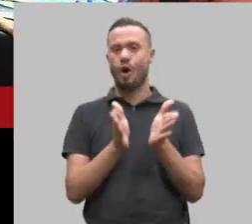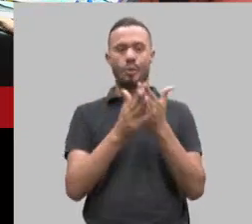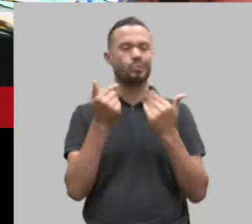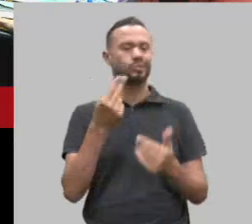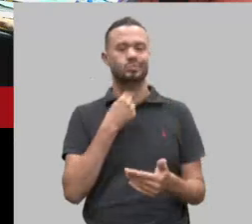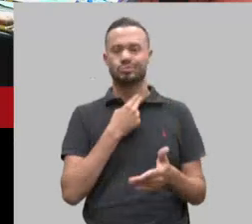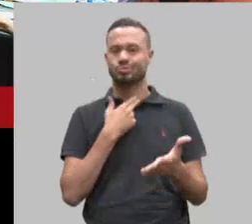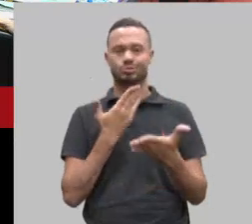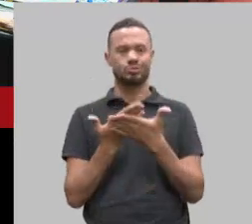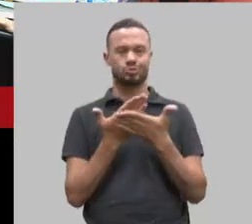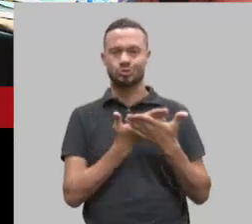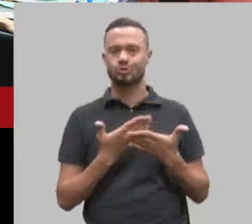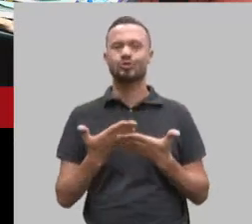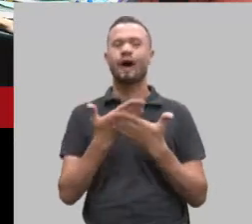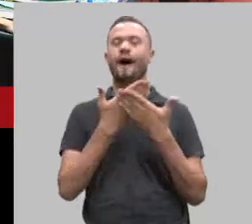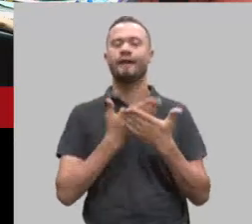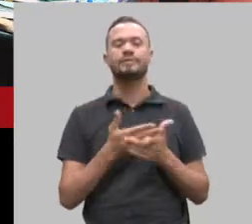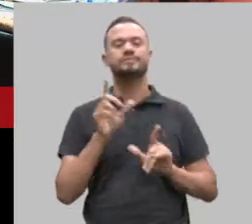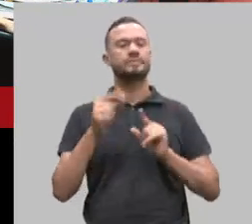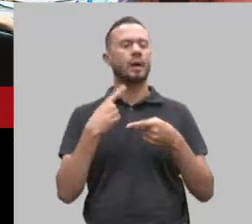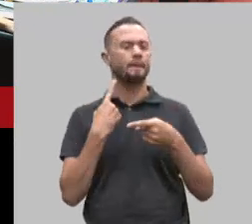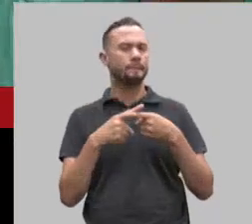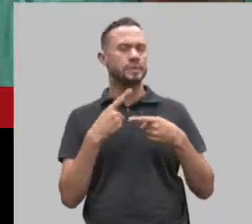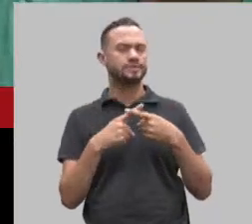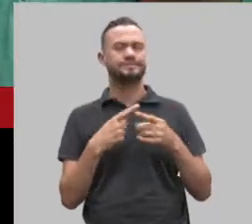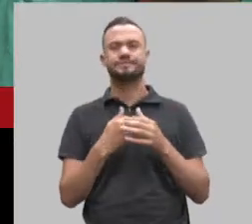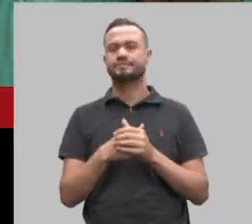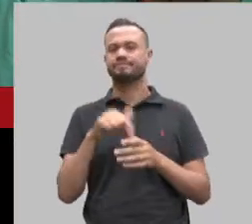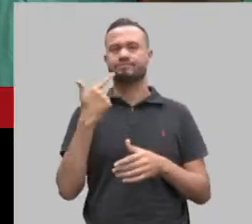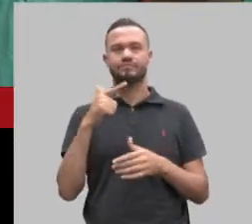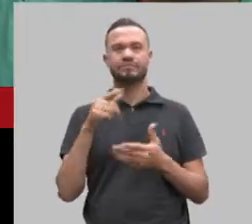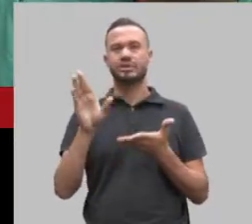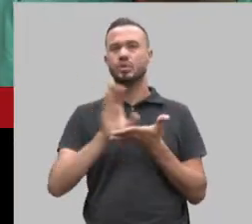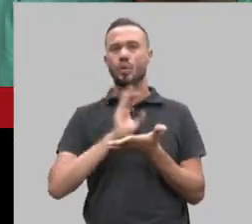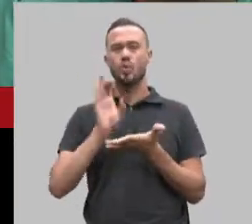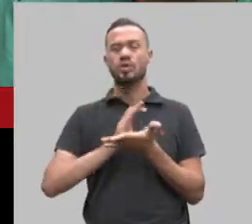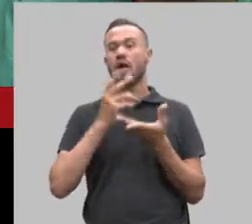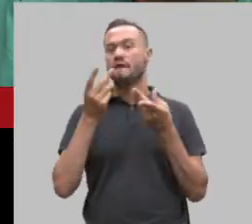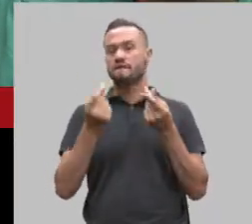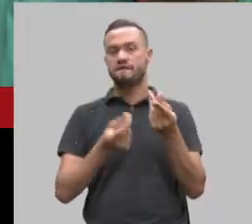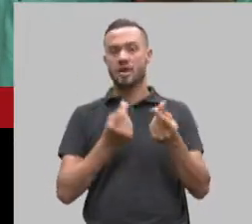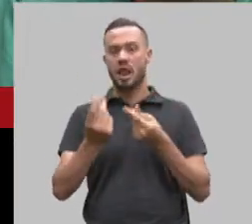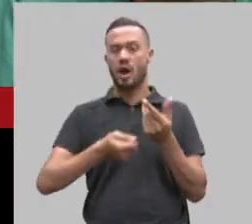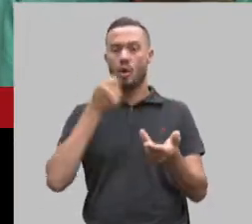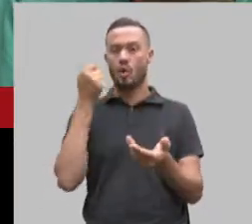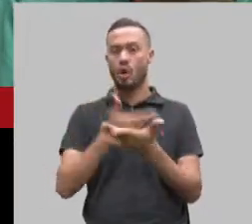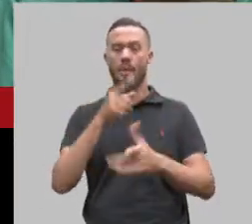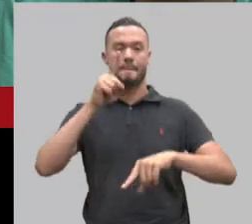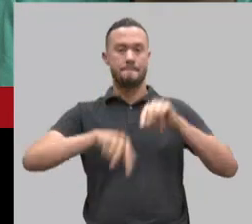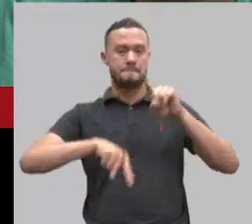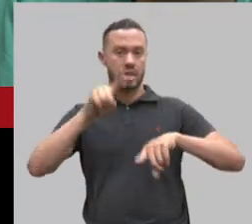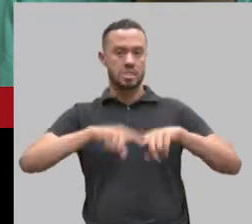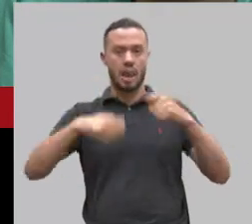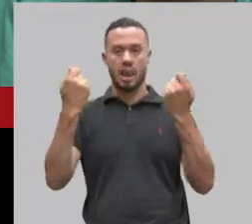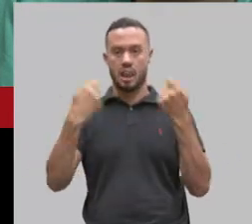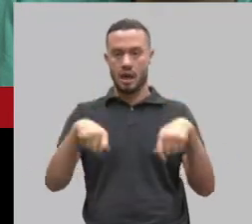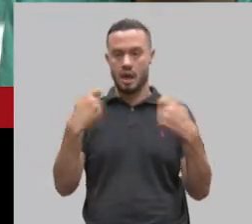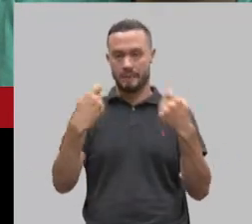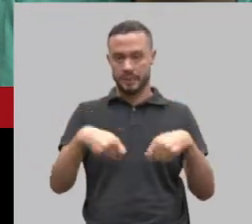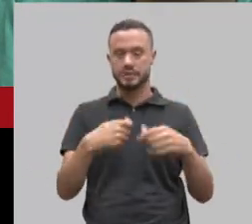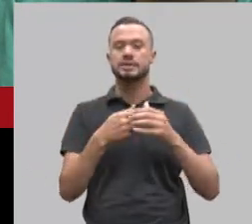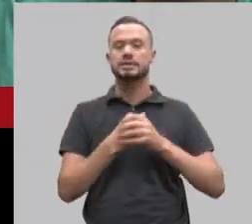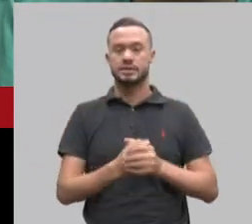isso está relacionado a falta de recursos financeiros para comprar os materiais necessários para